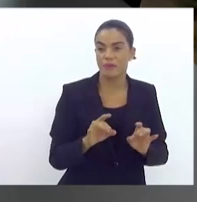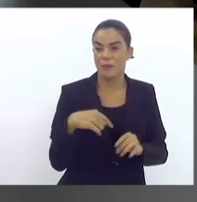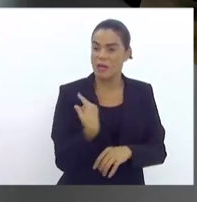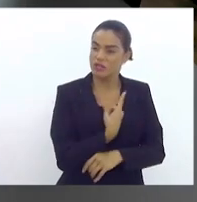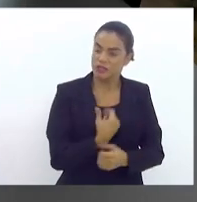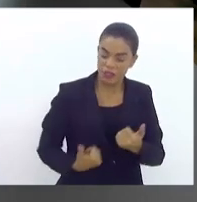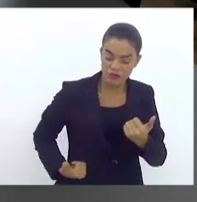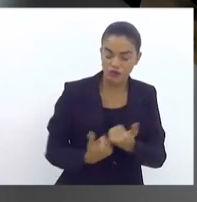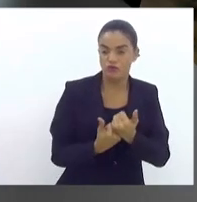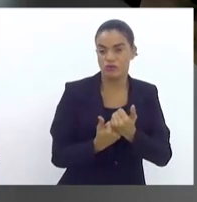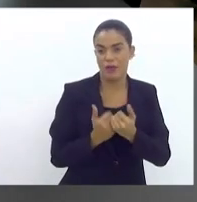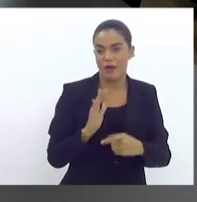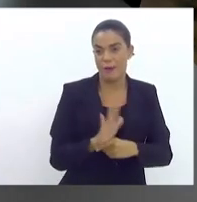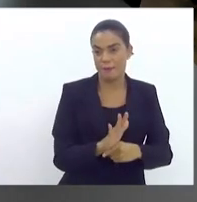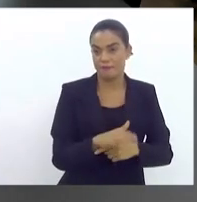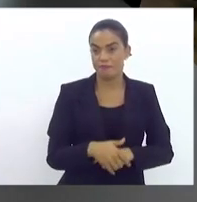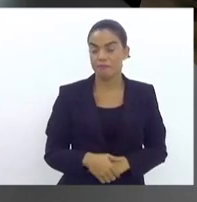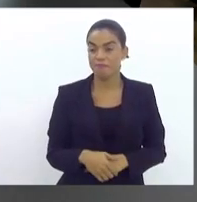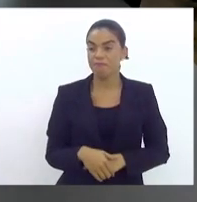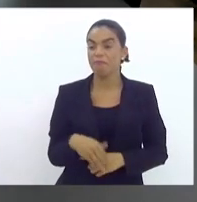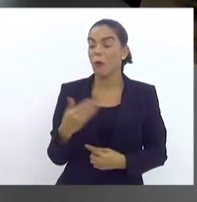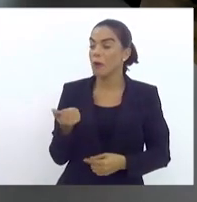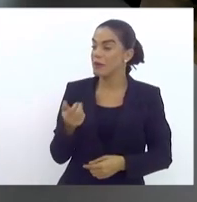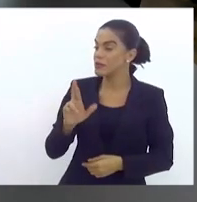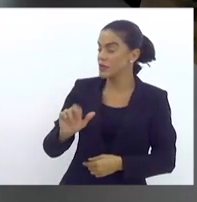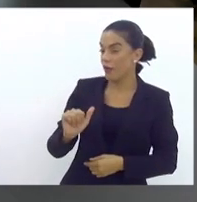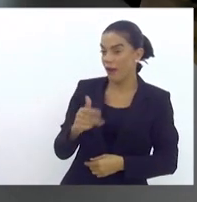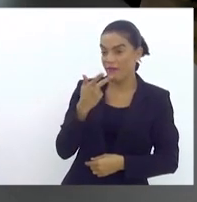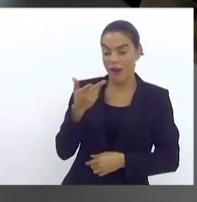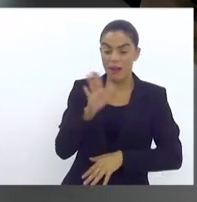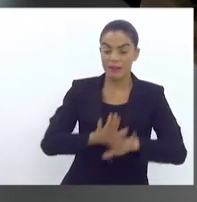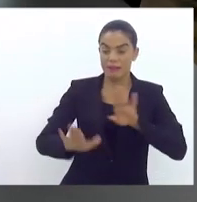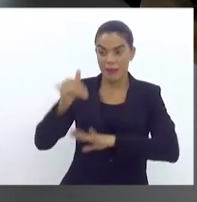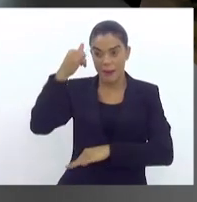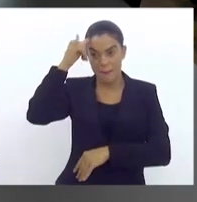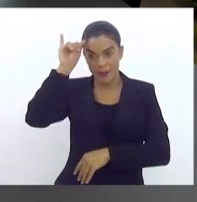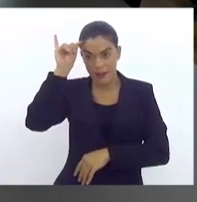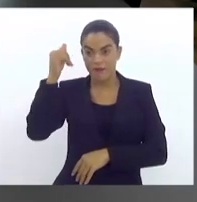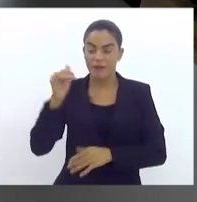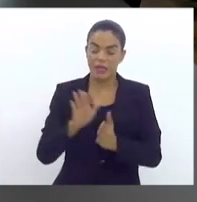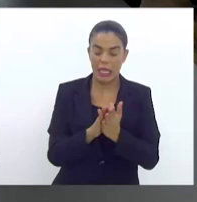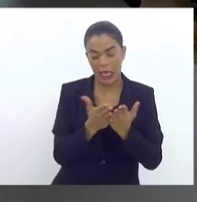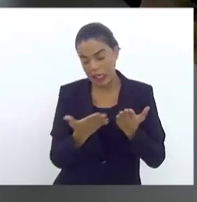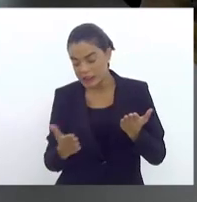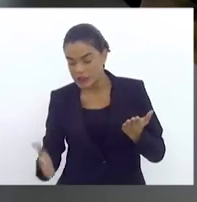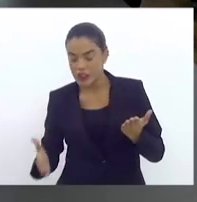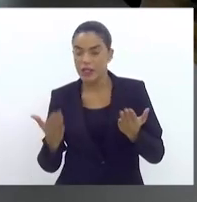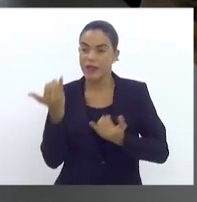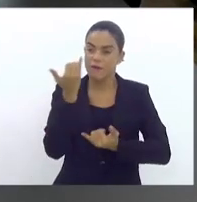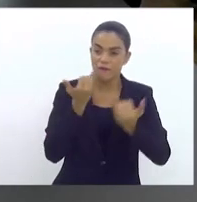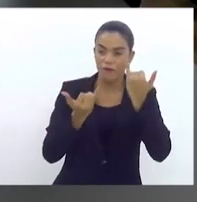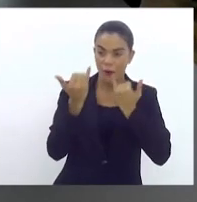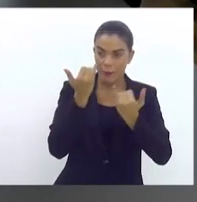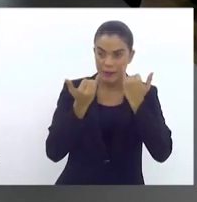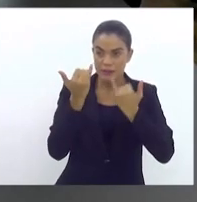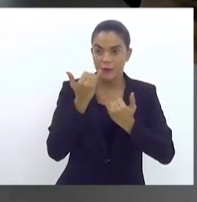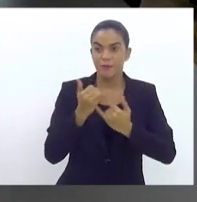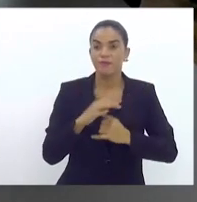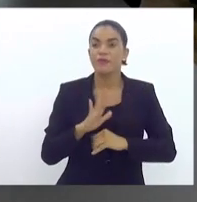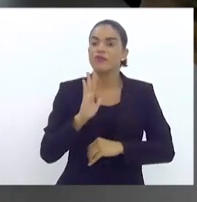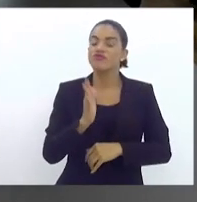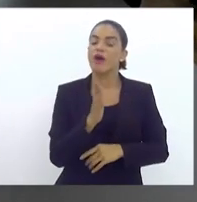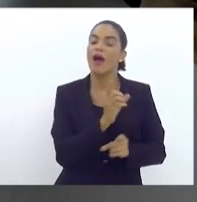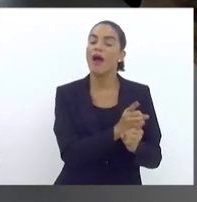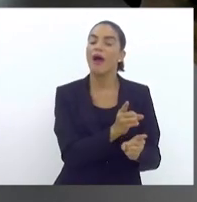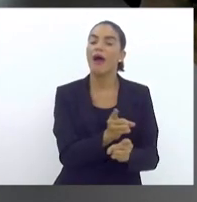estar ajudando elas é quando a senhora fala sobre a prevenção né de cartilhas informações a gente já vê